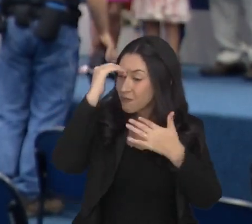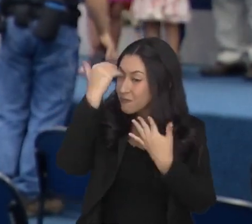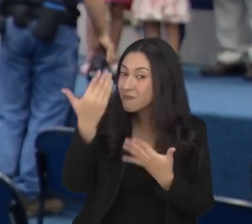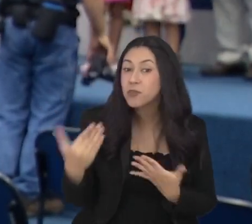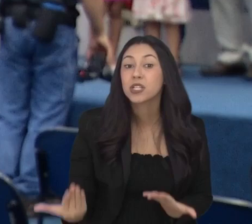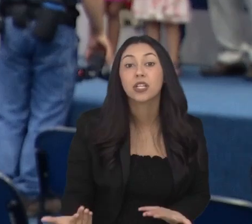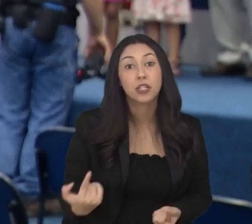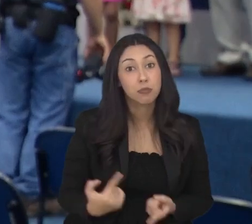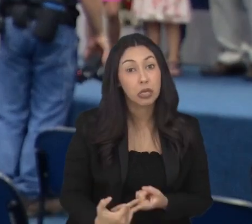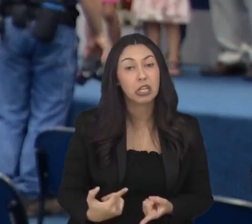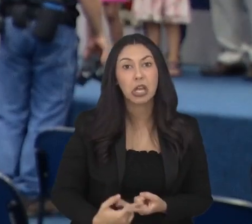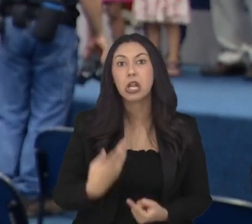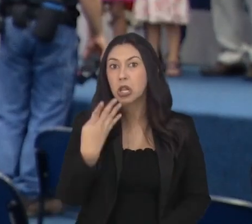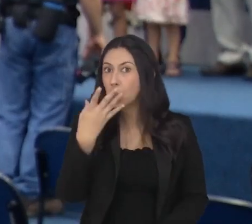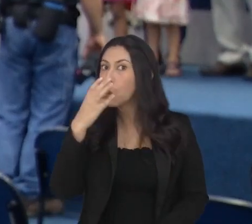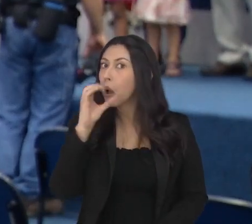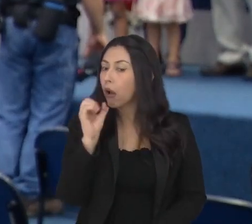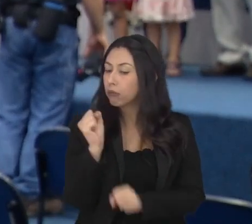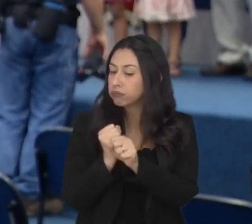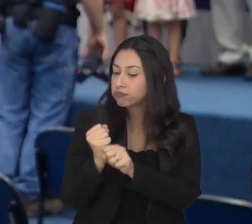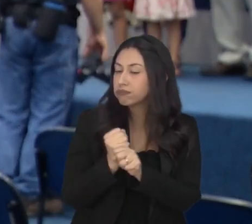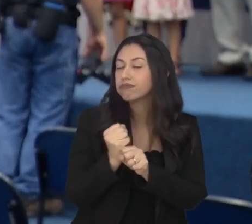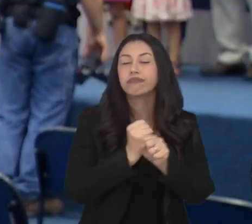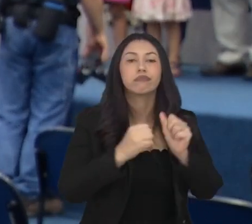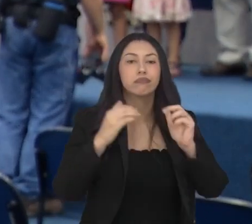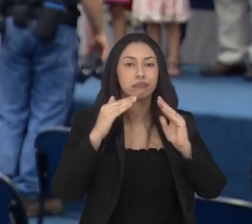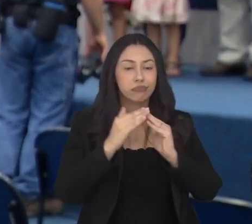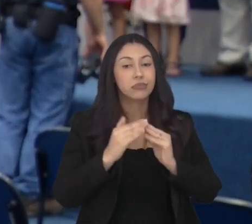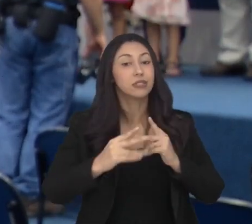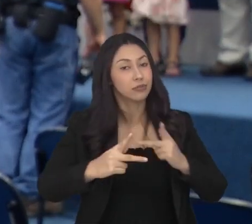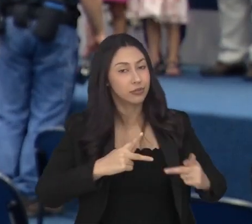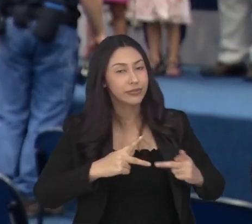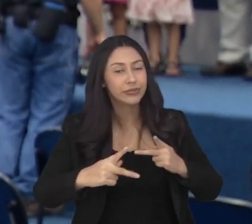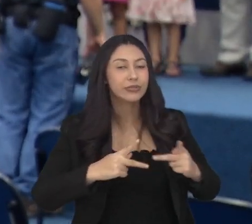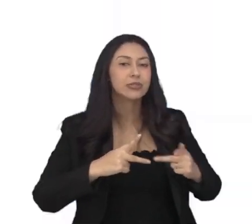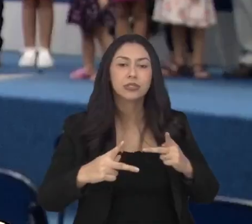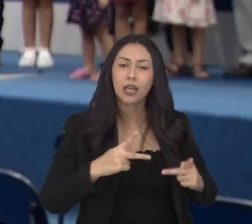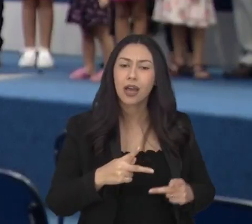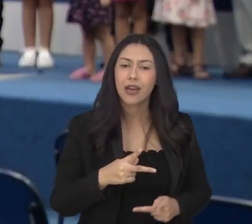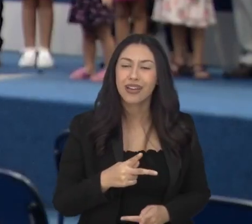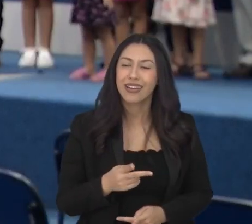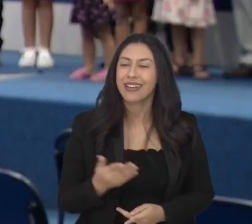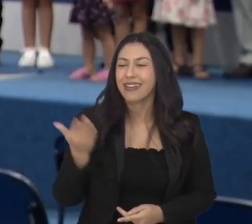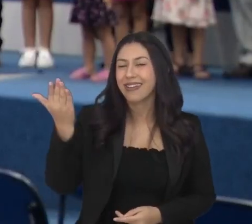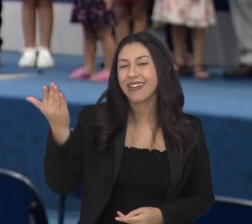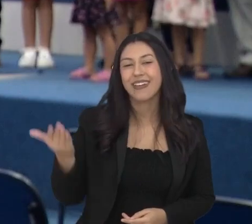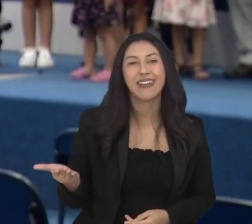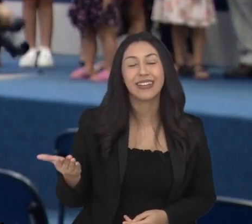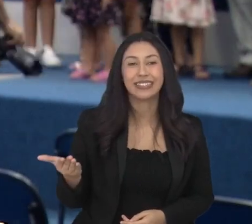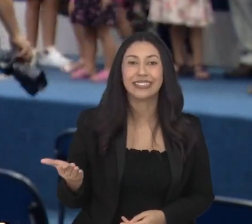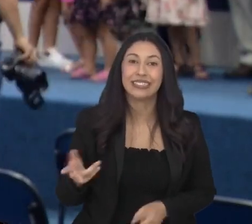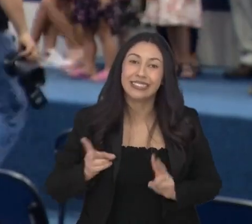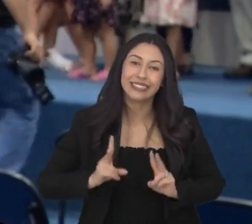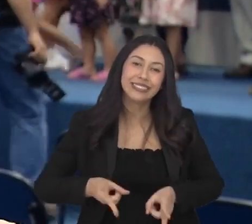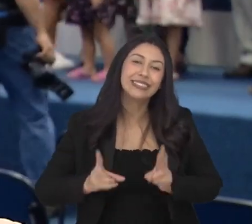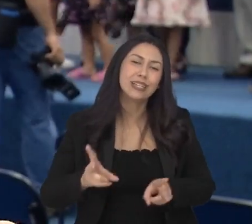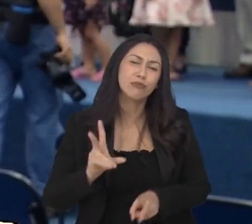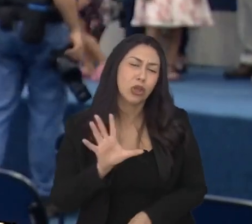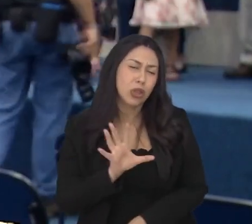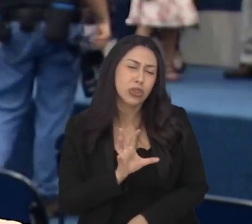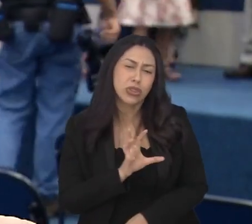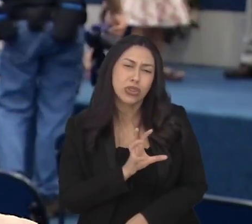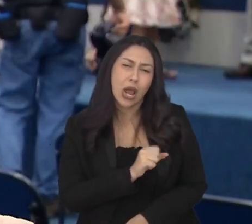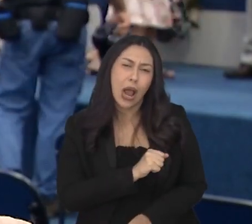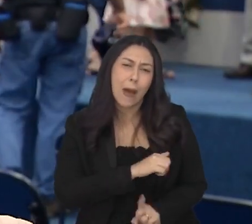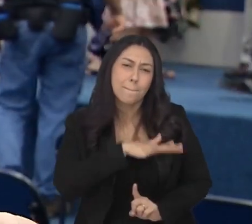esse título, porque é mais de 40 anos já morando aqui na cidade. Ele tem o coração dele é lá do